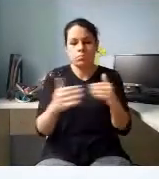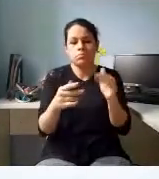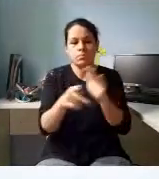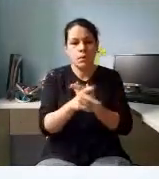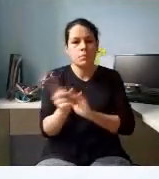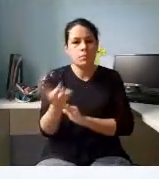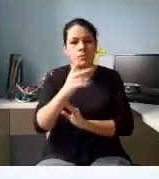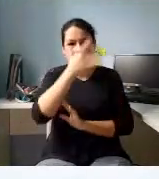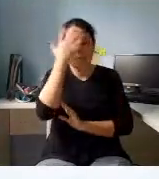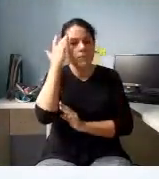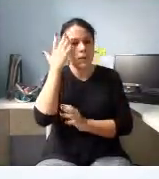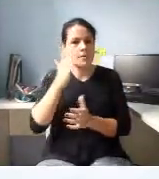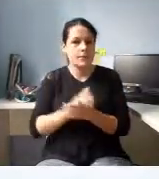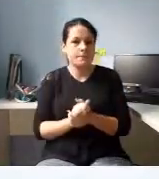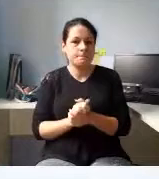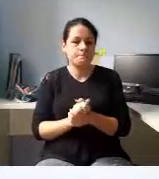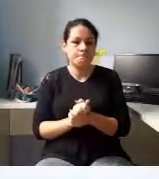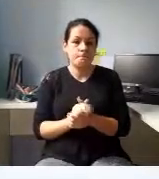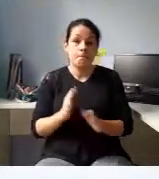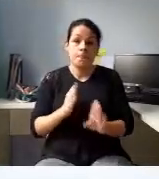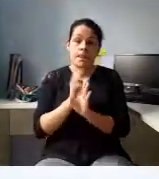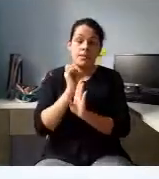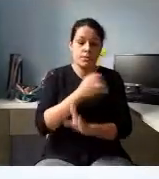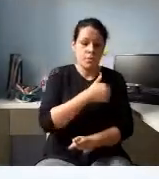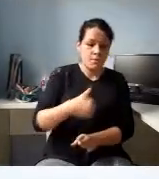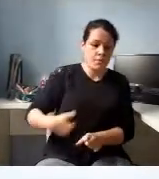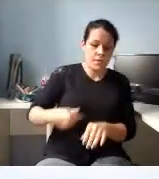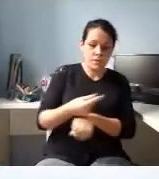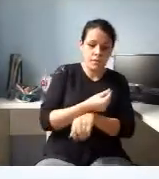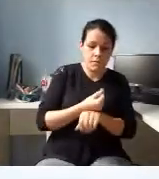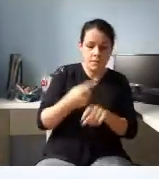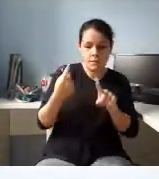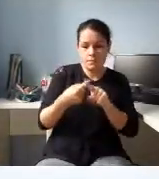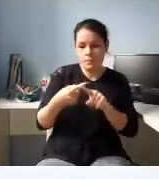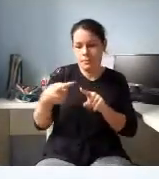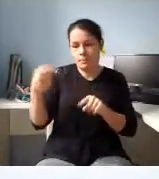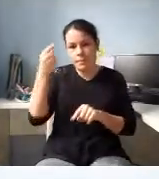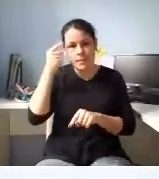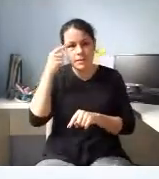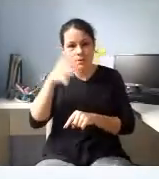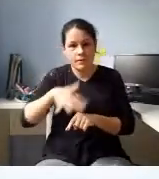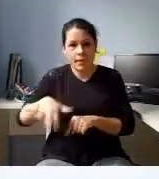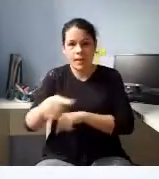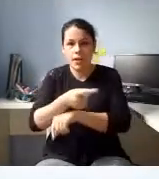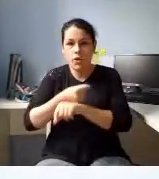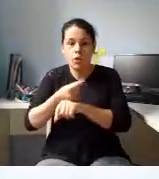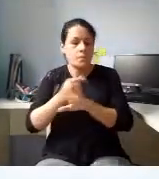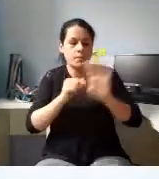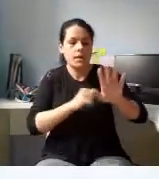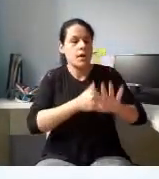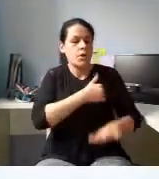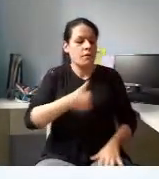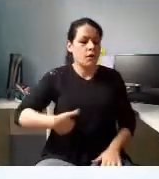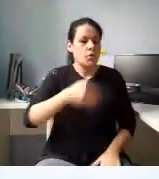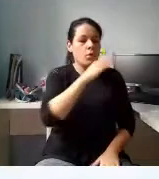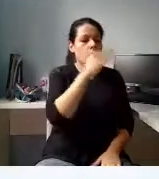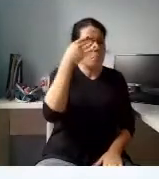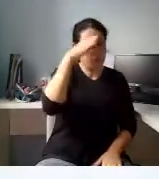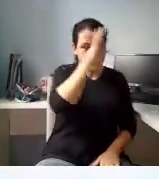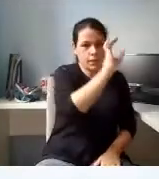para o governo Bolsonaro e para a economia, na verdade, para a economia, não para o governo Bolsonaro, mas para a